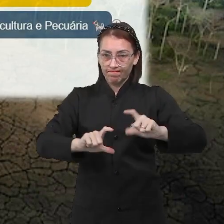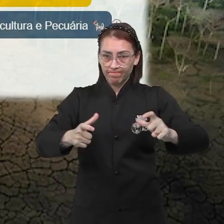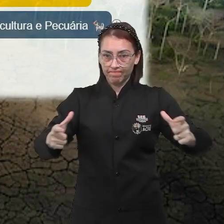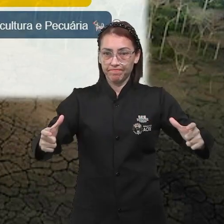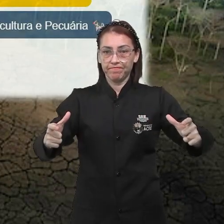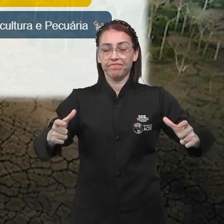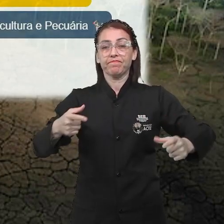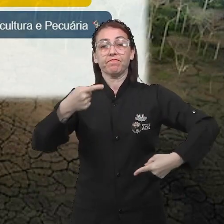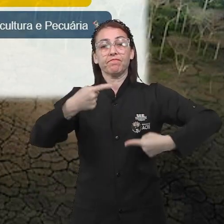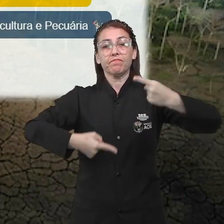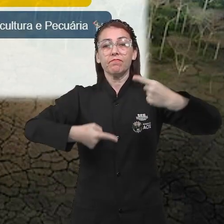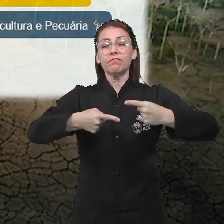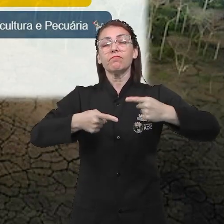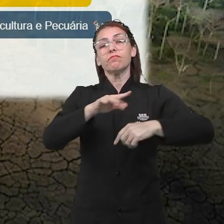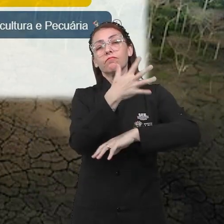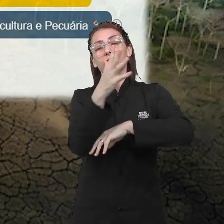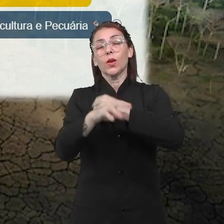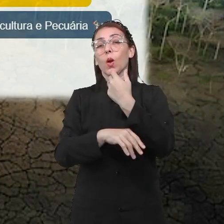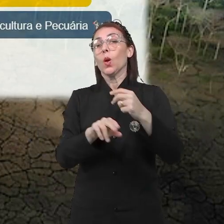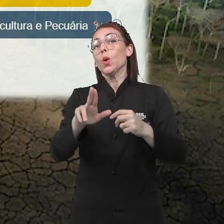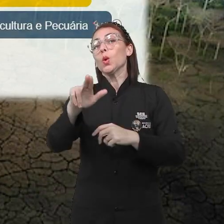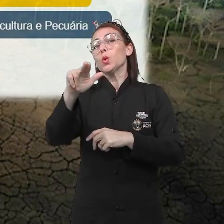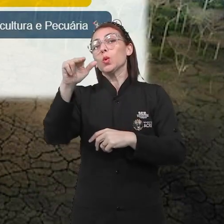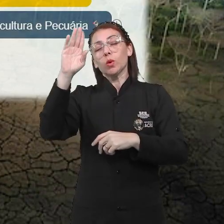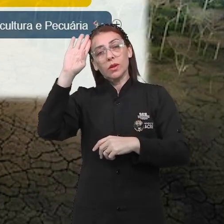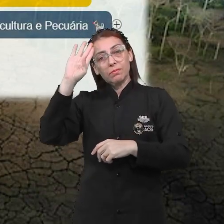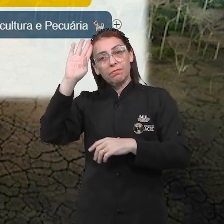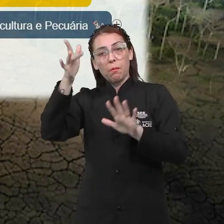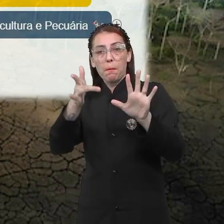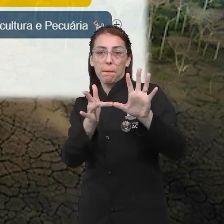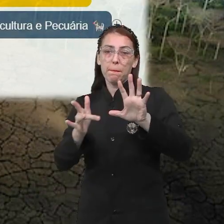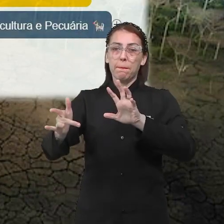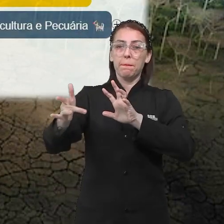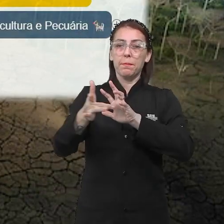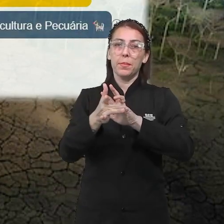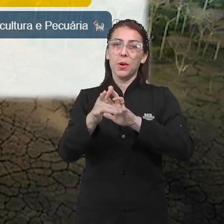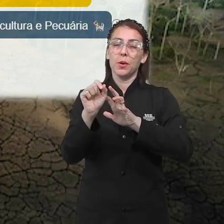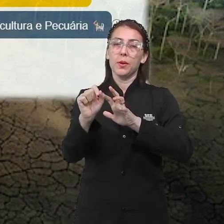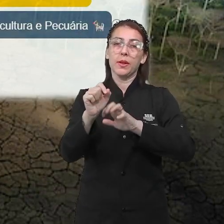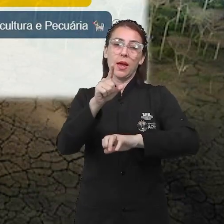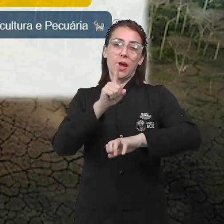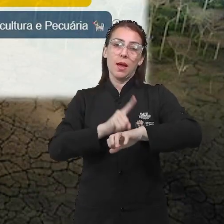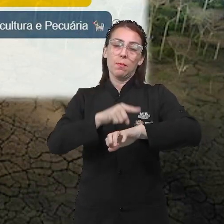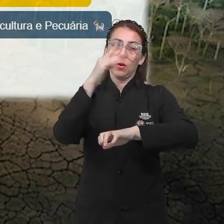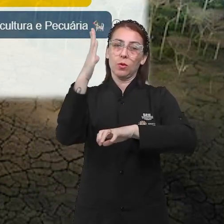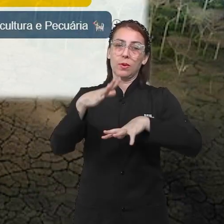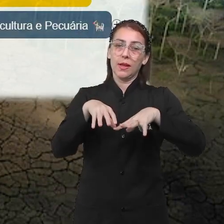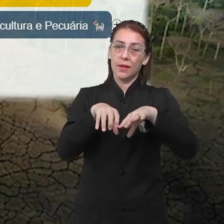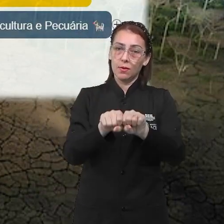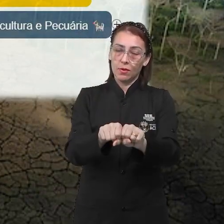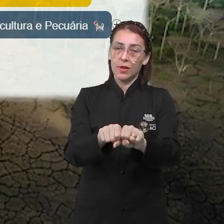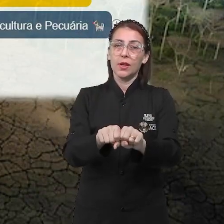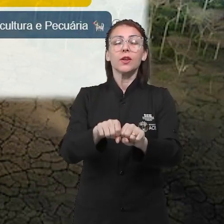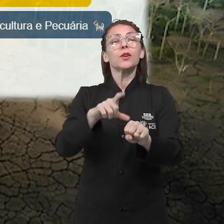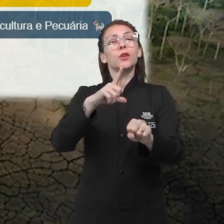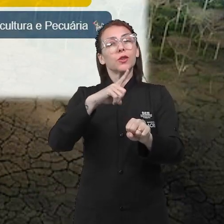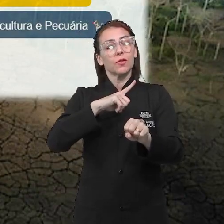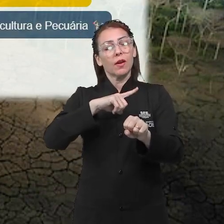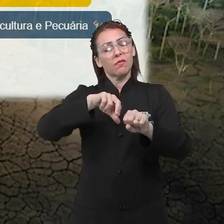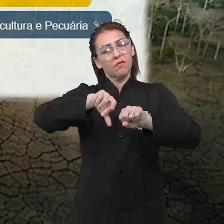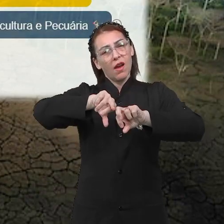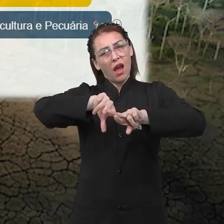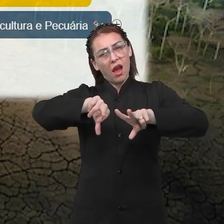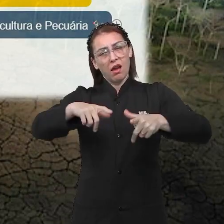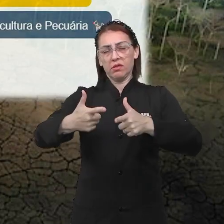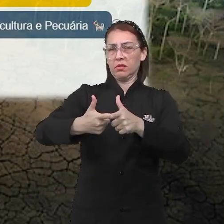As políticas ambientais nunca foram prioridades, principalmente na época do Brasil colônia. Então, nós tivemos diversos